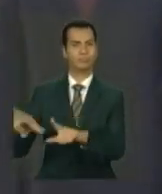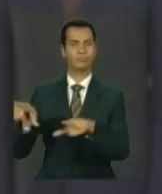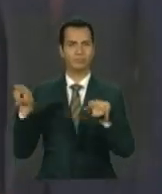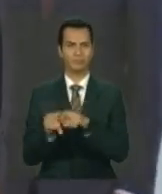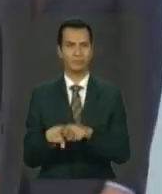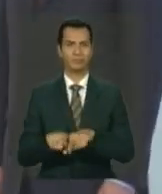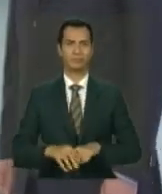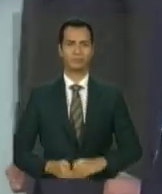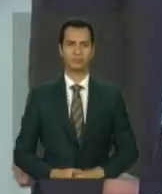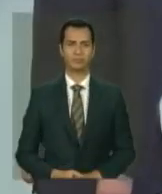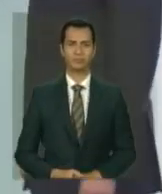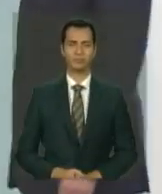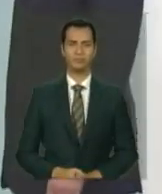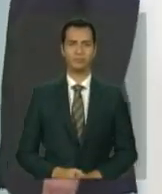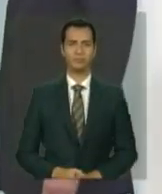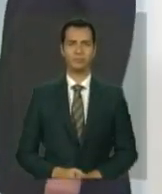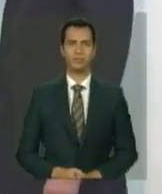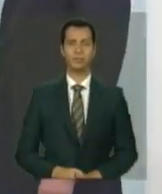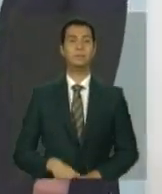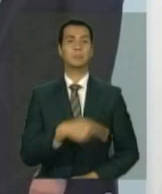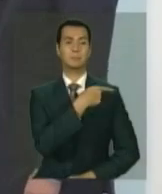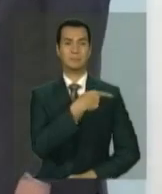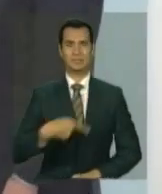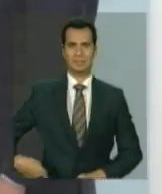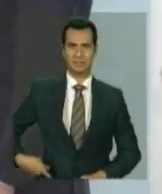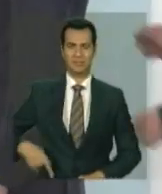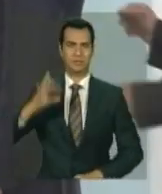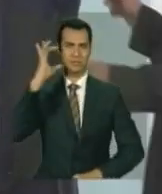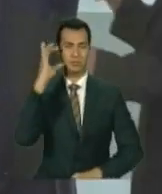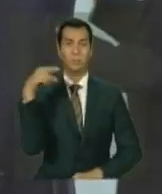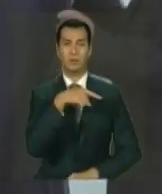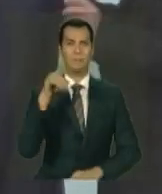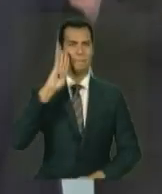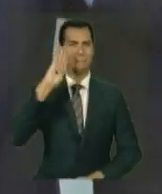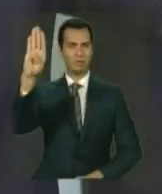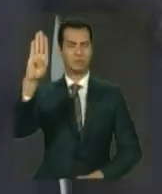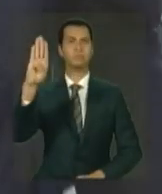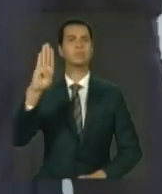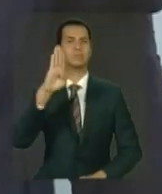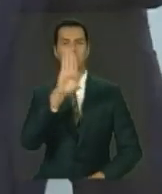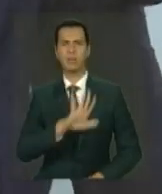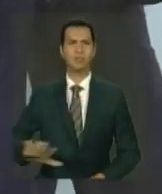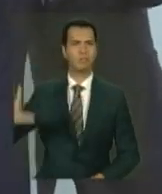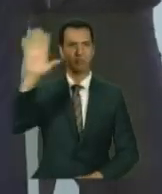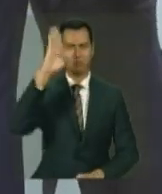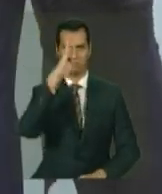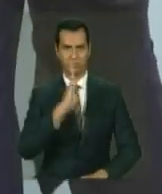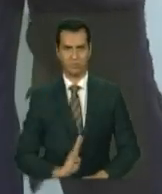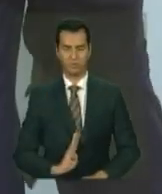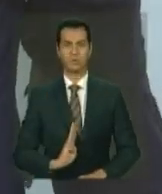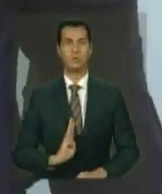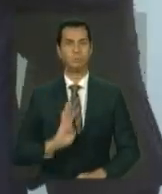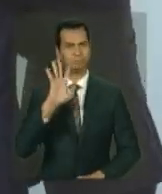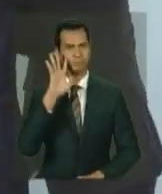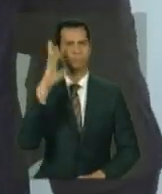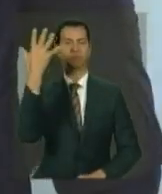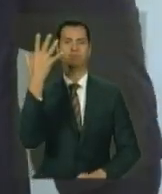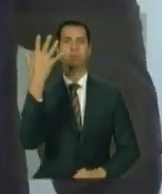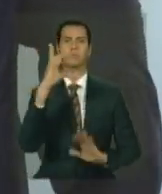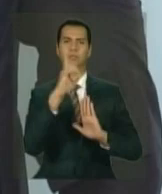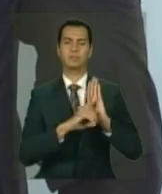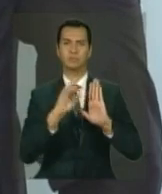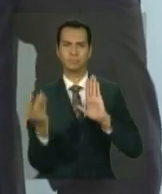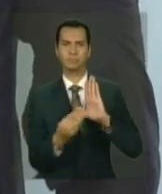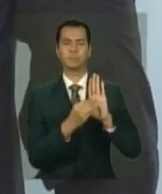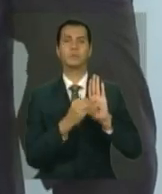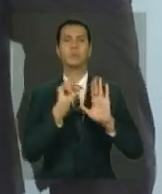Federativa do Brasil, na qualidade de Grã-Mestre da Ordem Nacional do Cruzeiro do Sul, resolve admitir